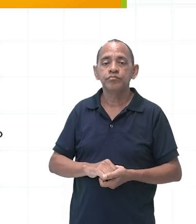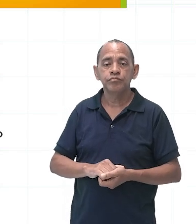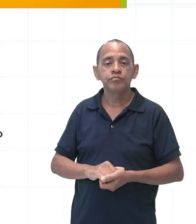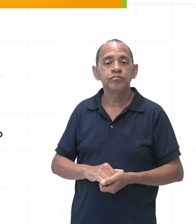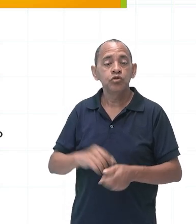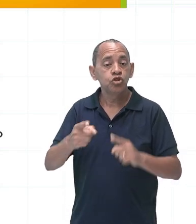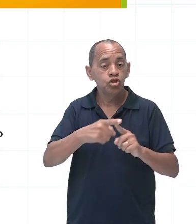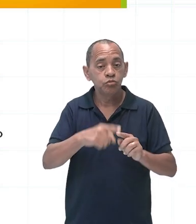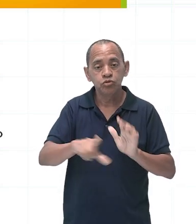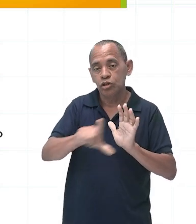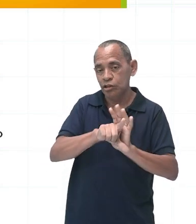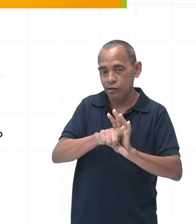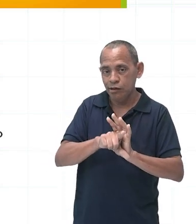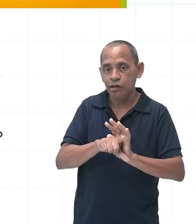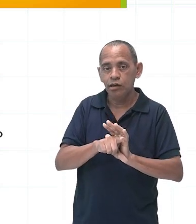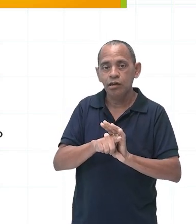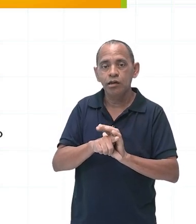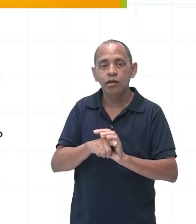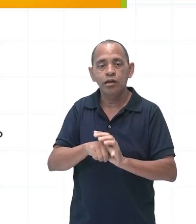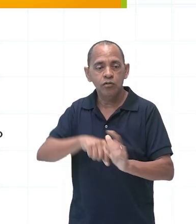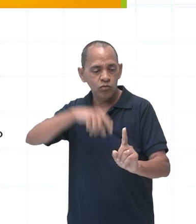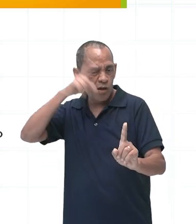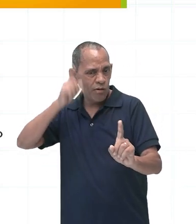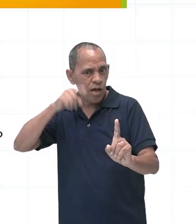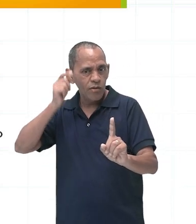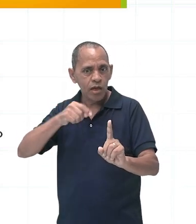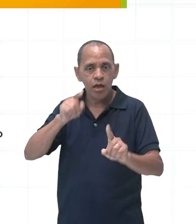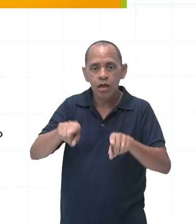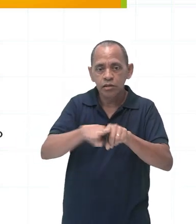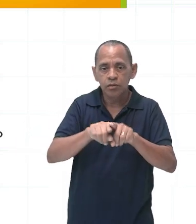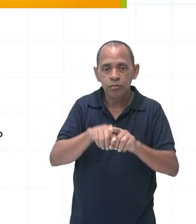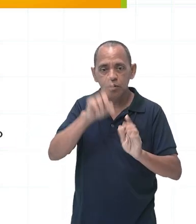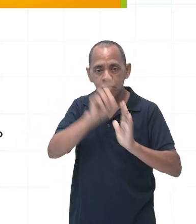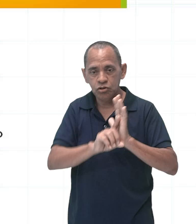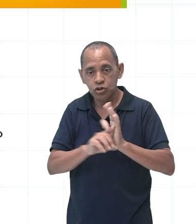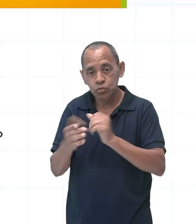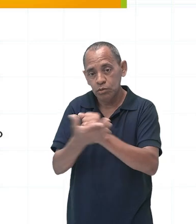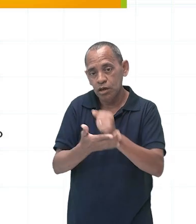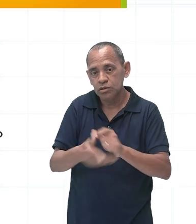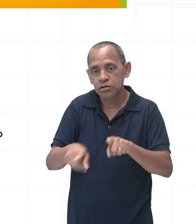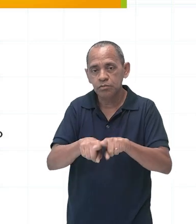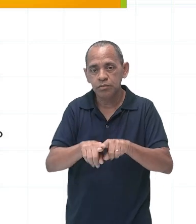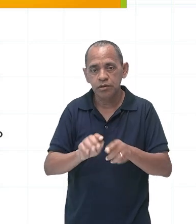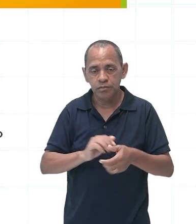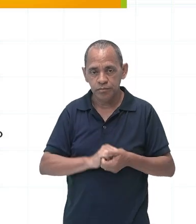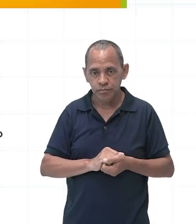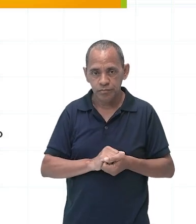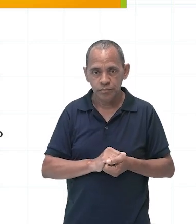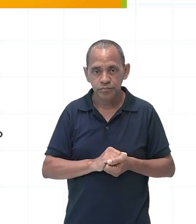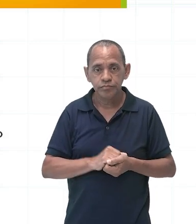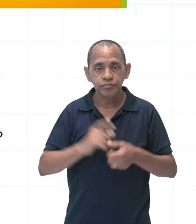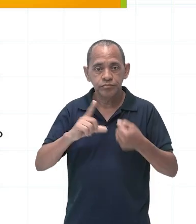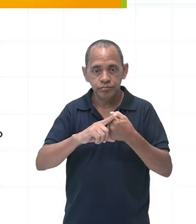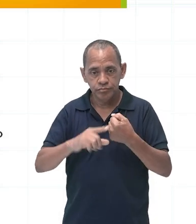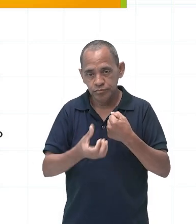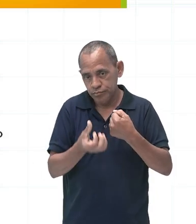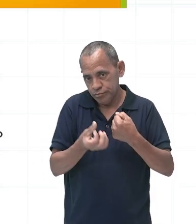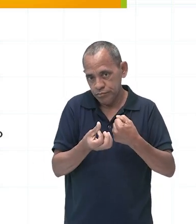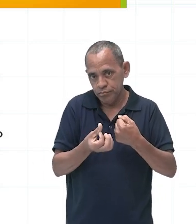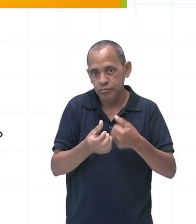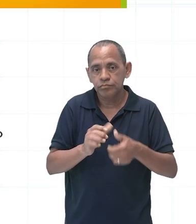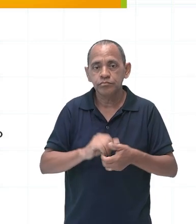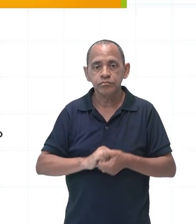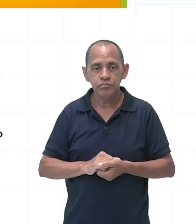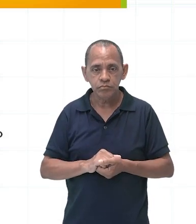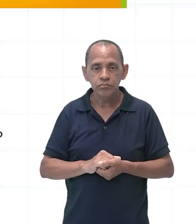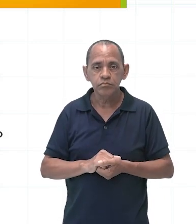qualquer atentado por ação ou omissão aos seus direitos fundamentais, né? E o artigo